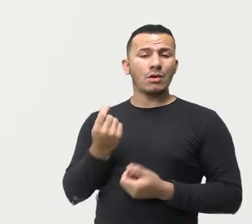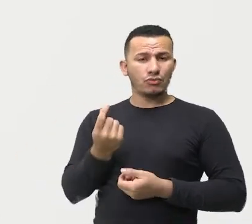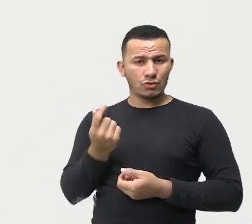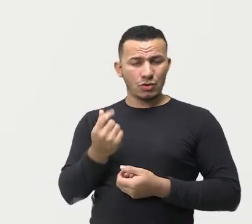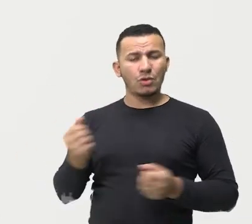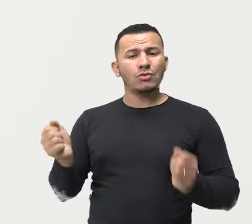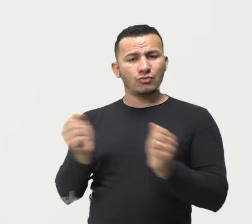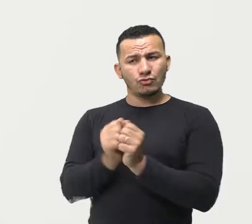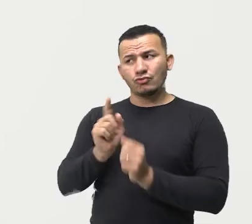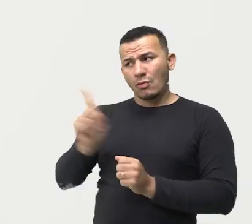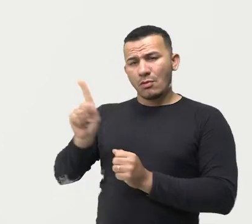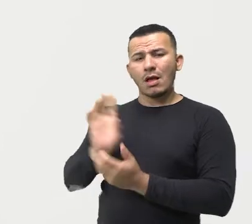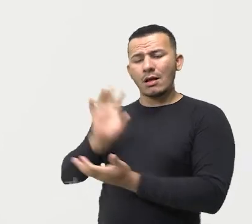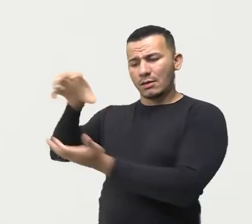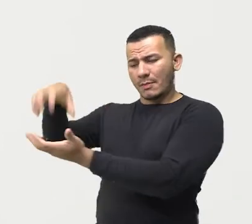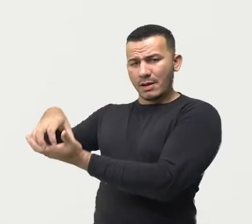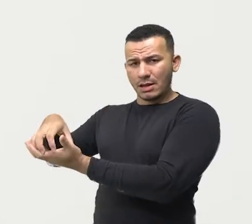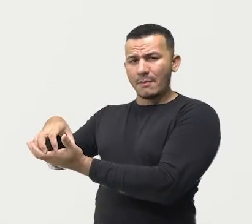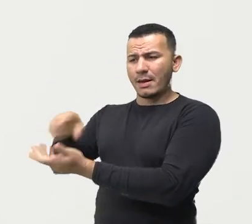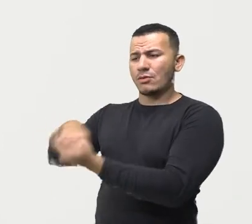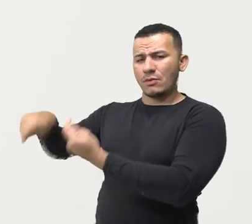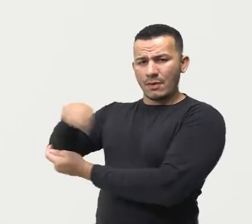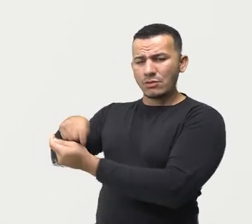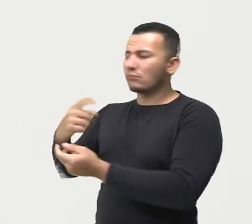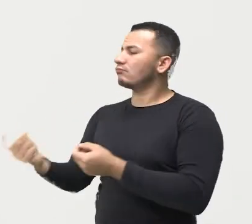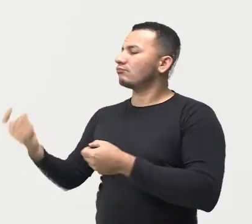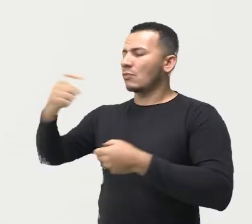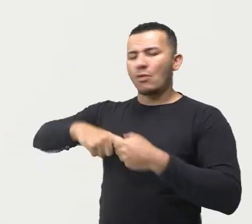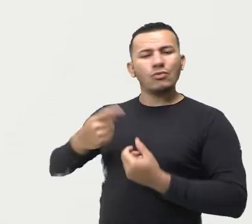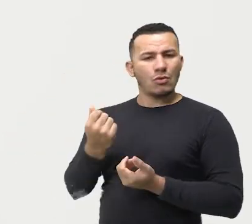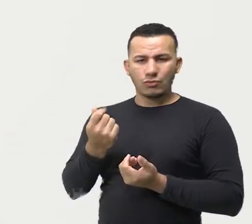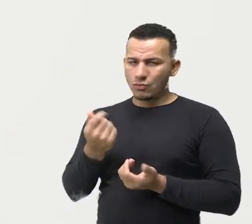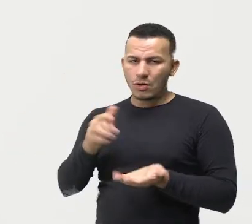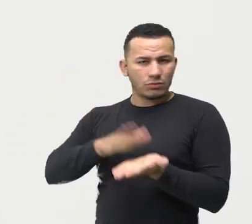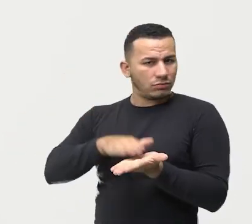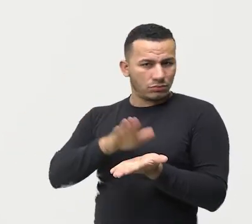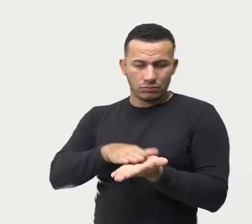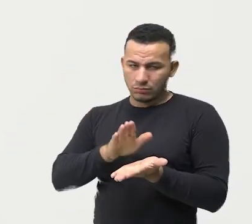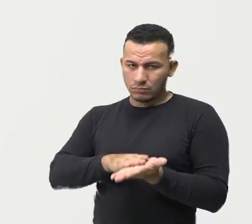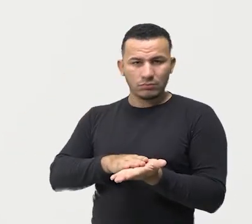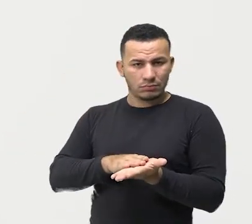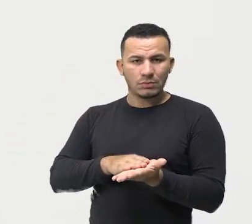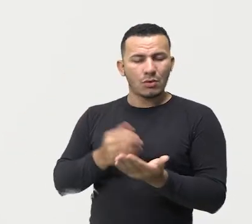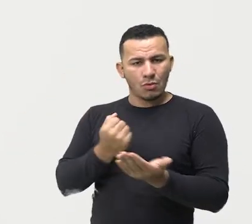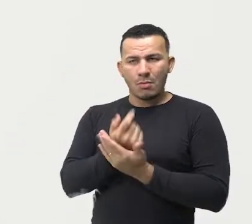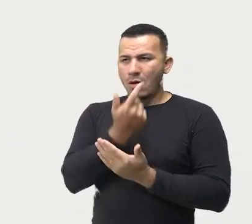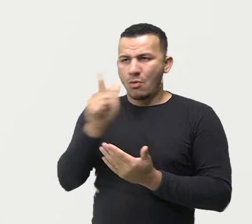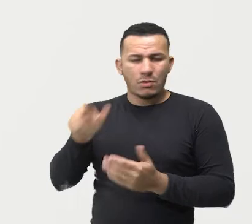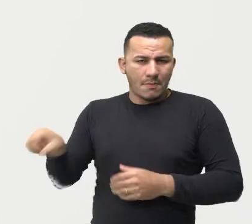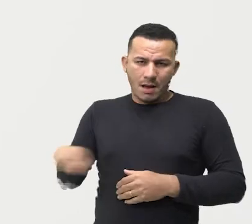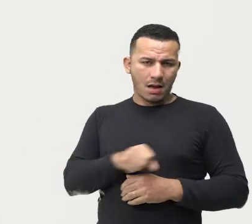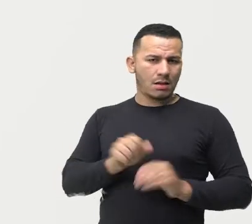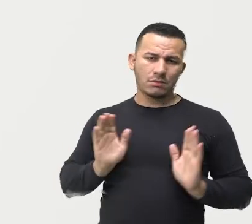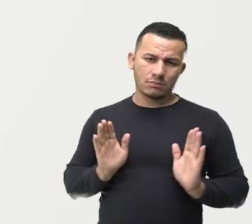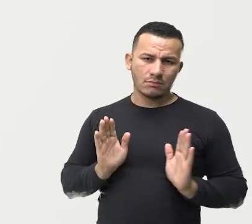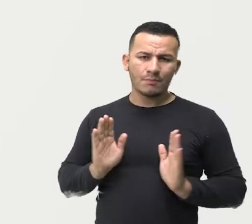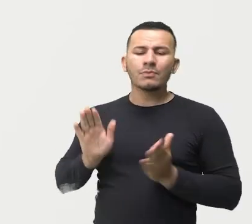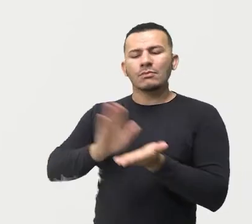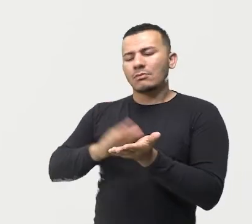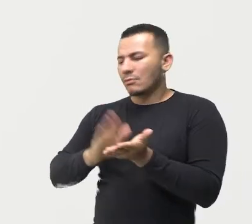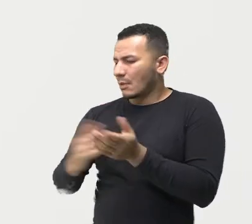junto ao departamento financeiro da empresa para recuperação do prejuízo material o que eles querem